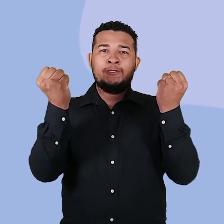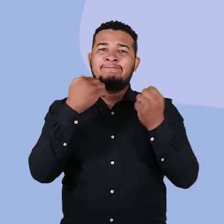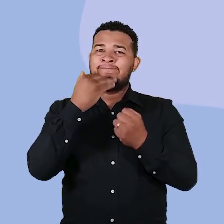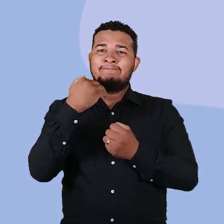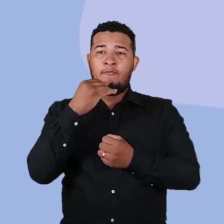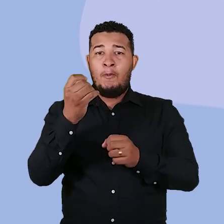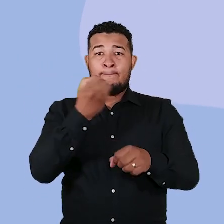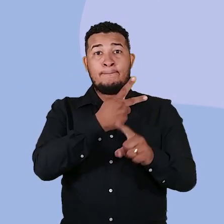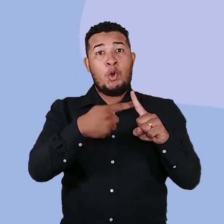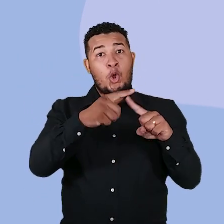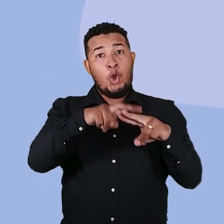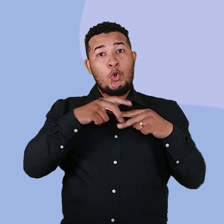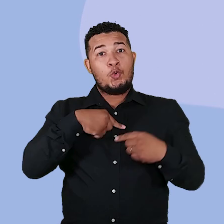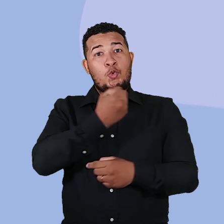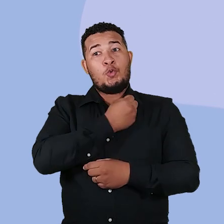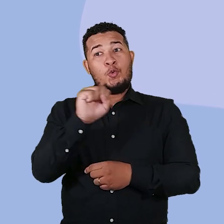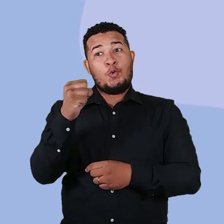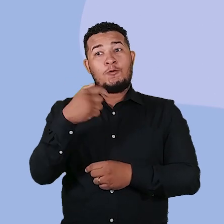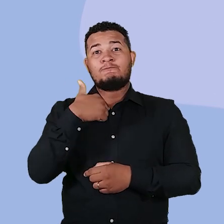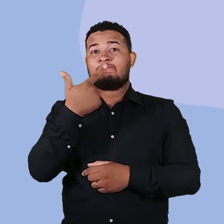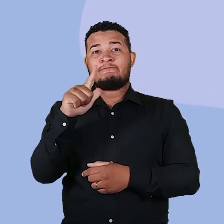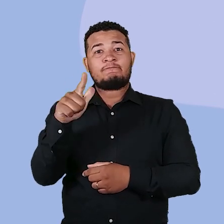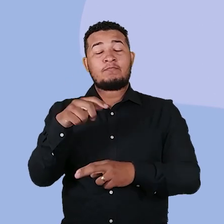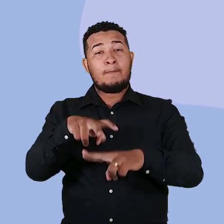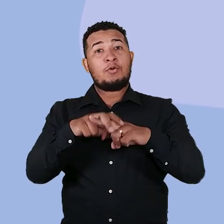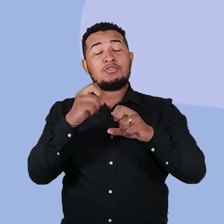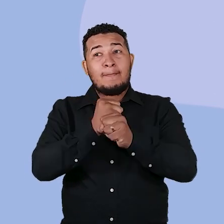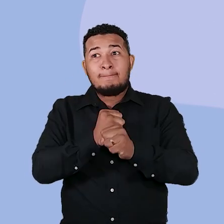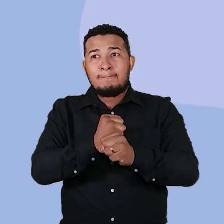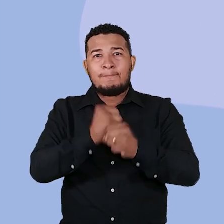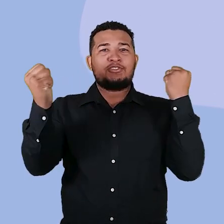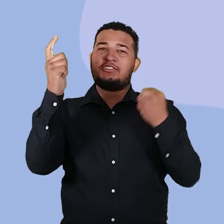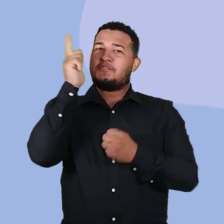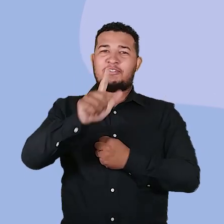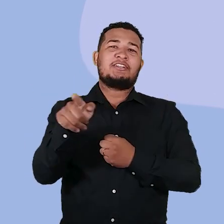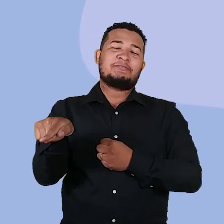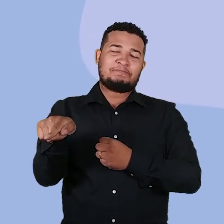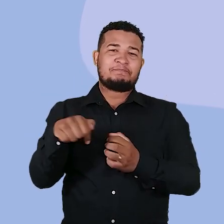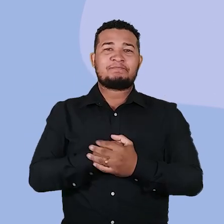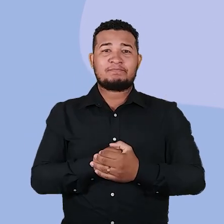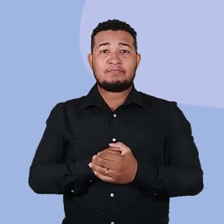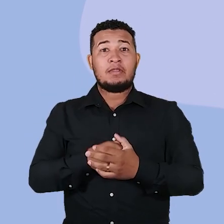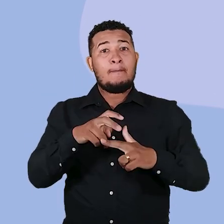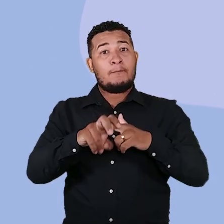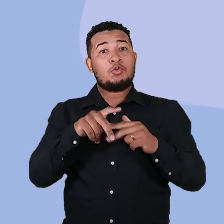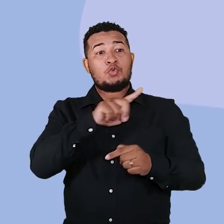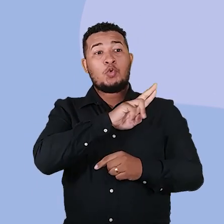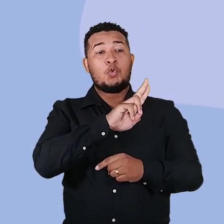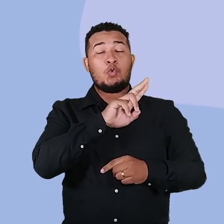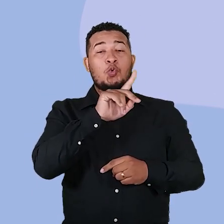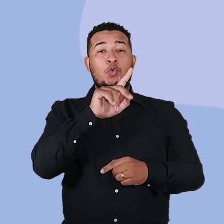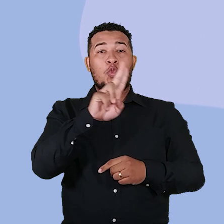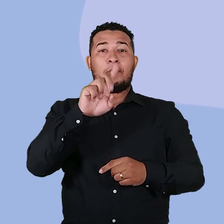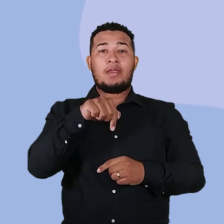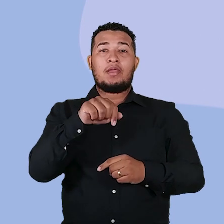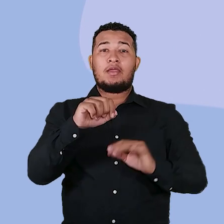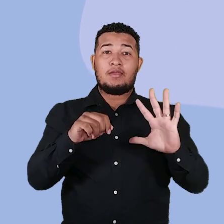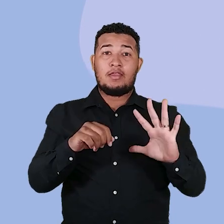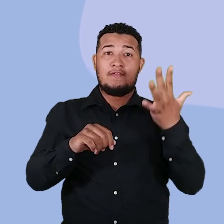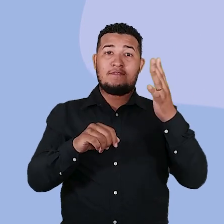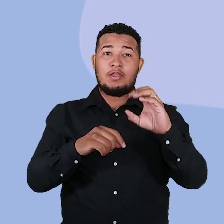o número 8 nesse dado então é impossível que você vai ganhar por isso